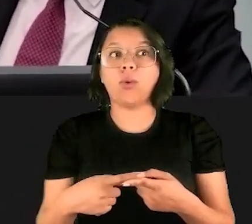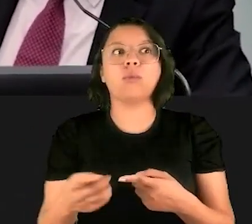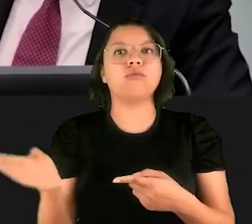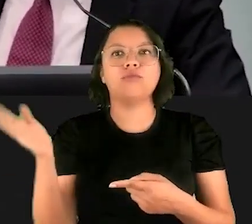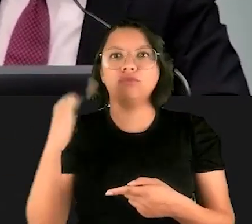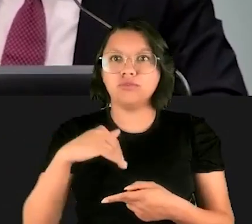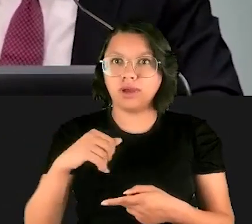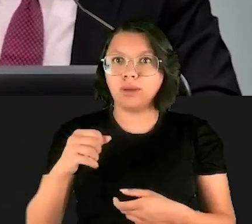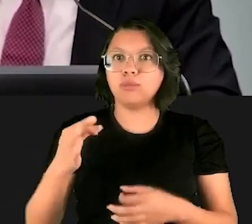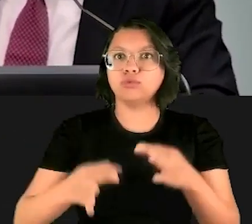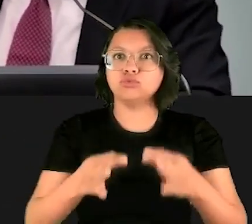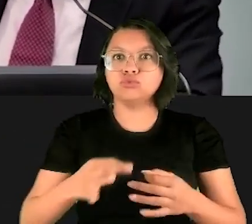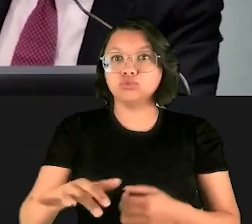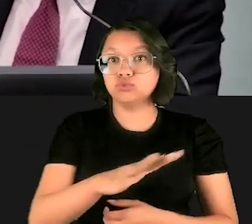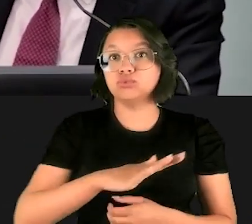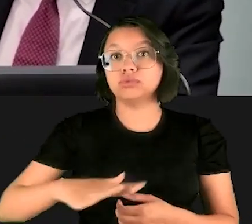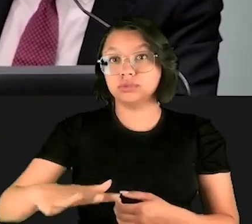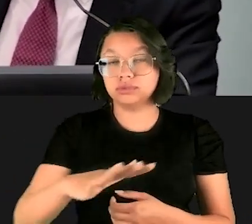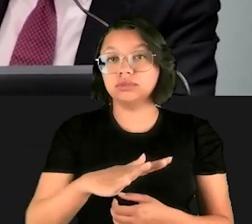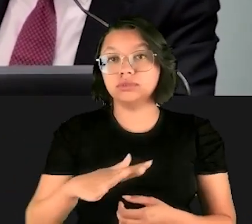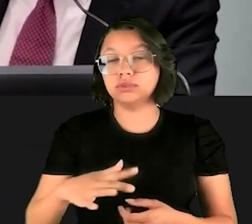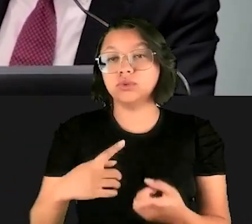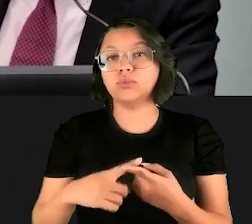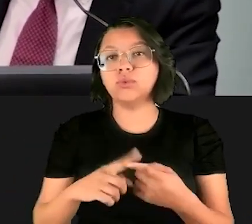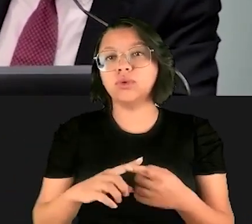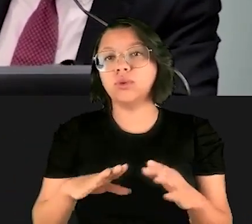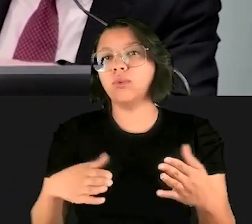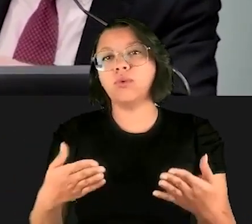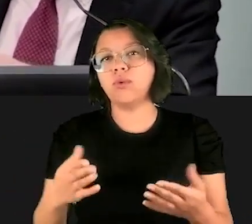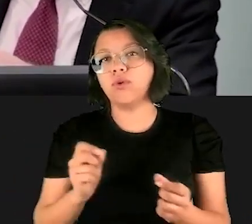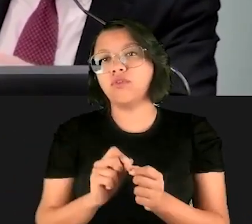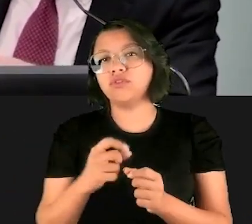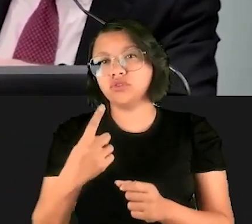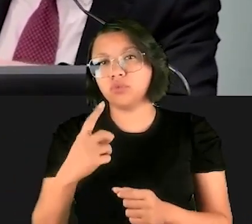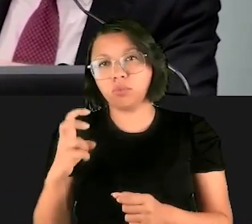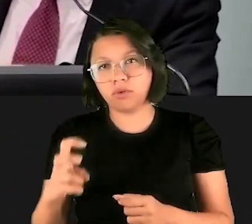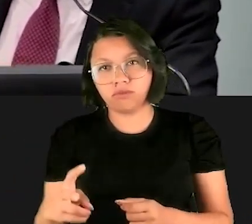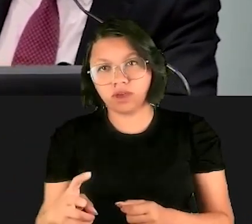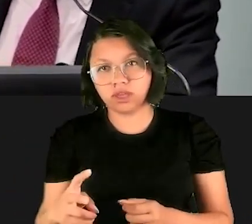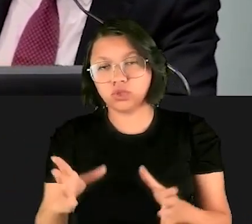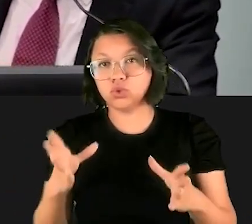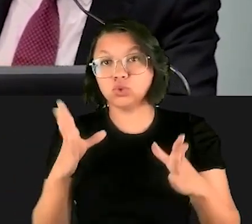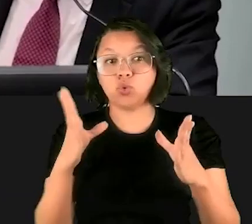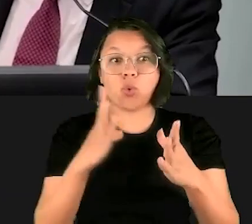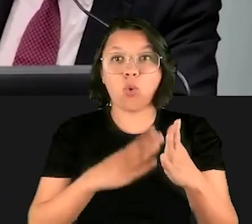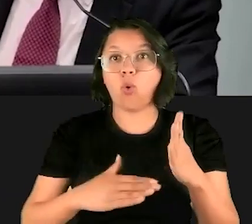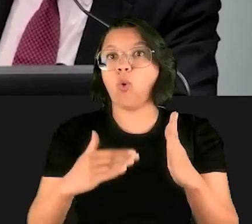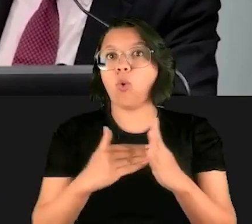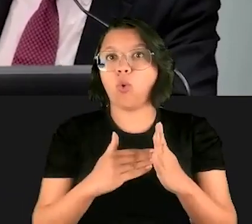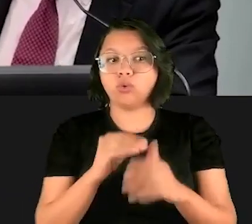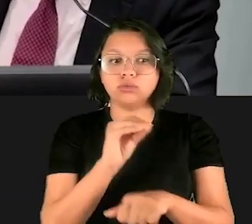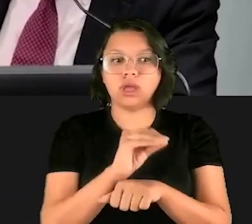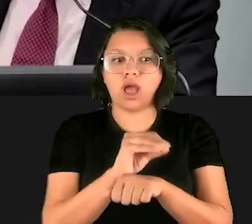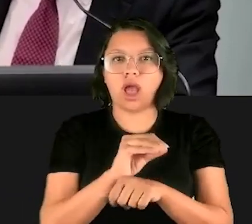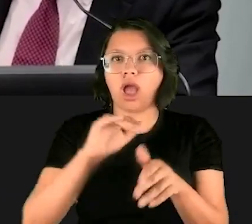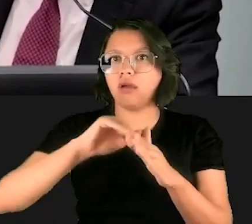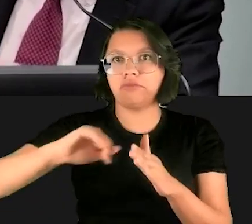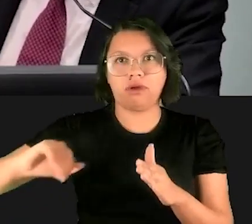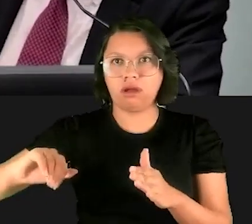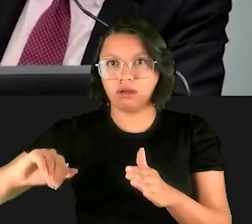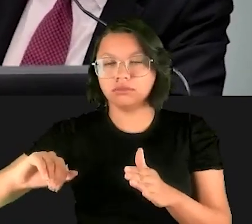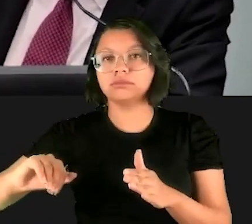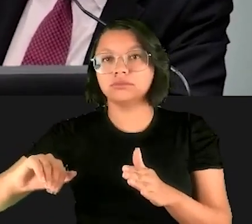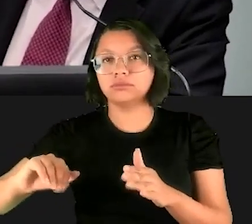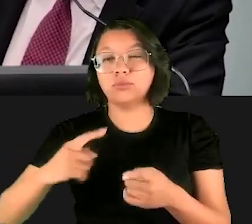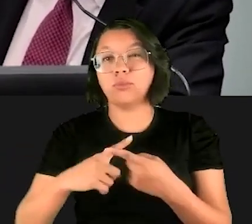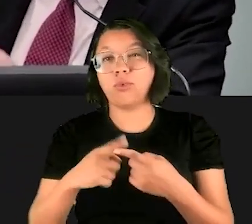da magistratura, porque se você fizer uma vez o PIB, praticamente todos esses tratamentos novos ficam fora. Eles não atingem, porque